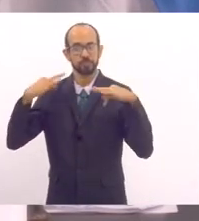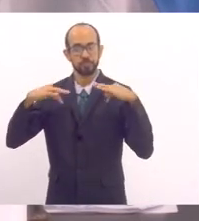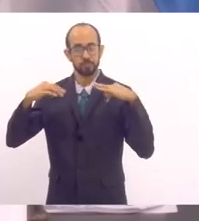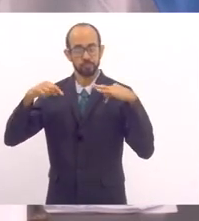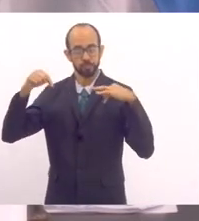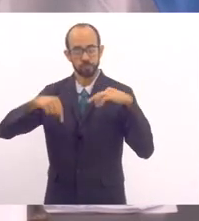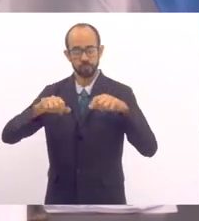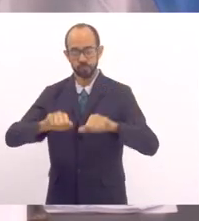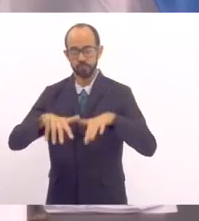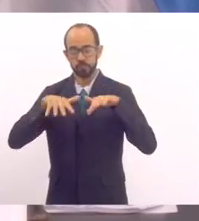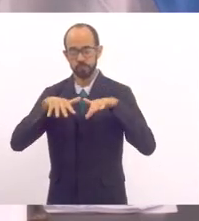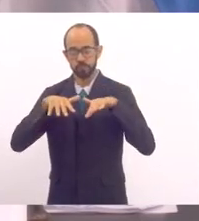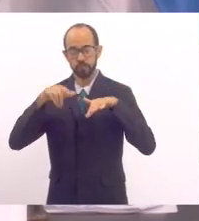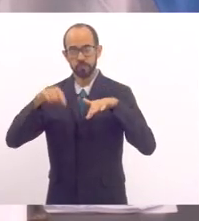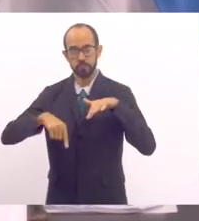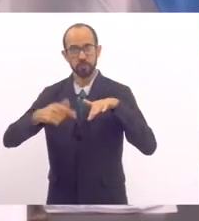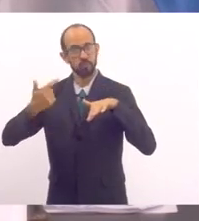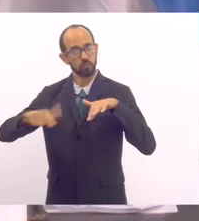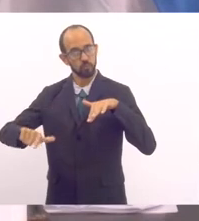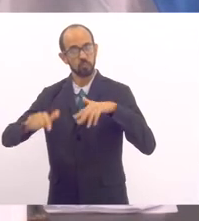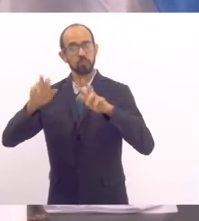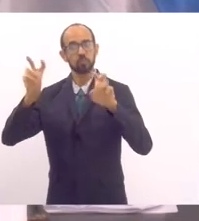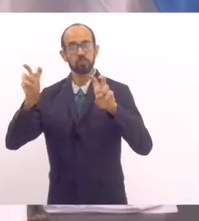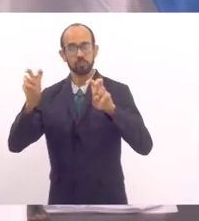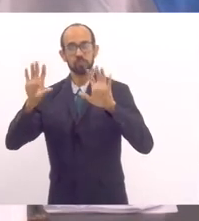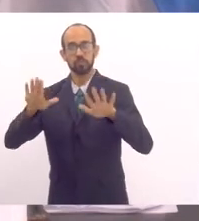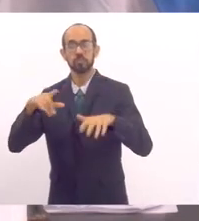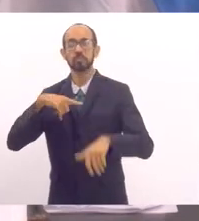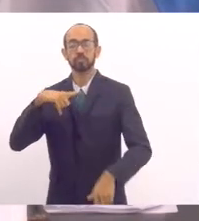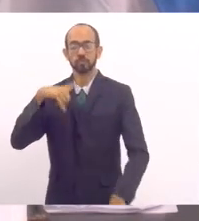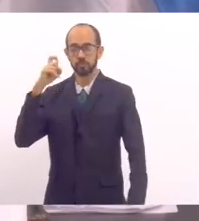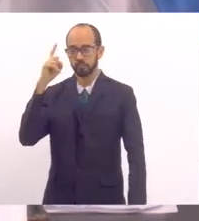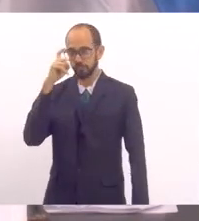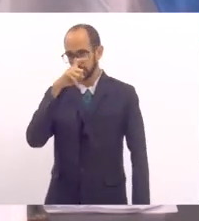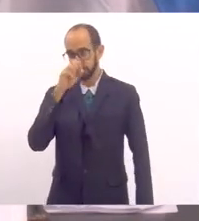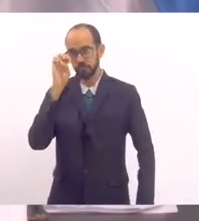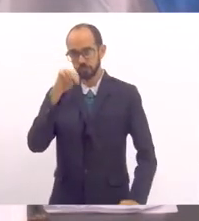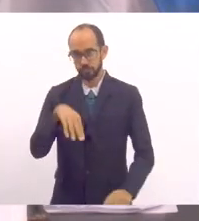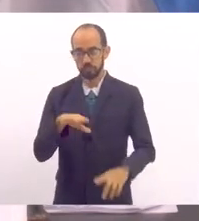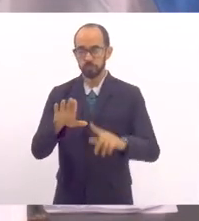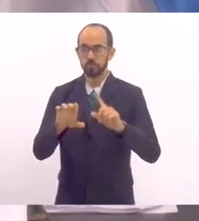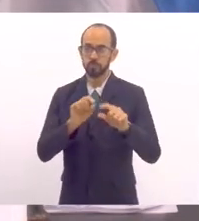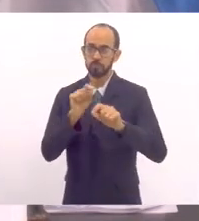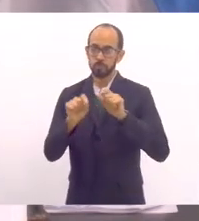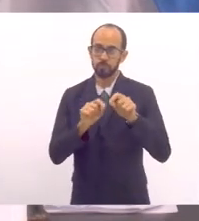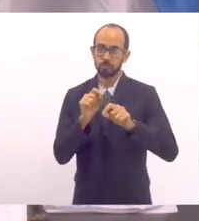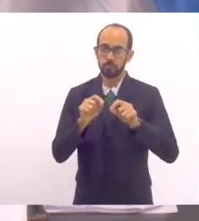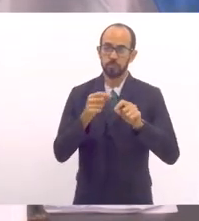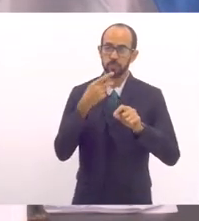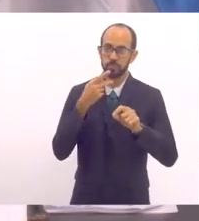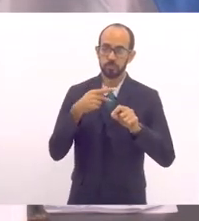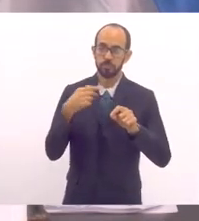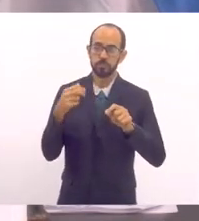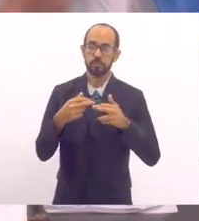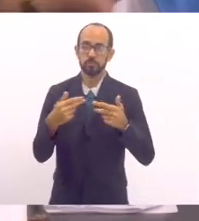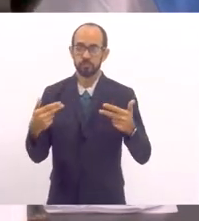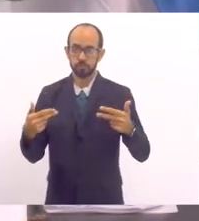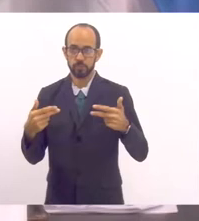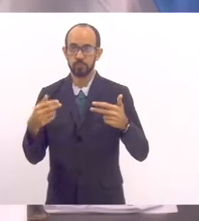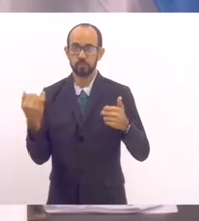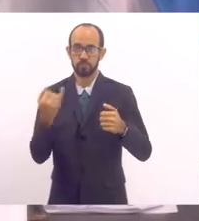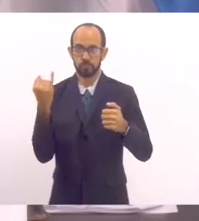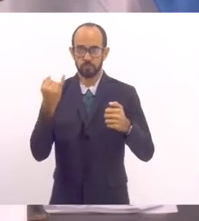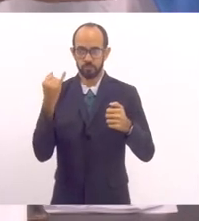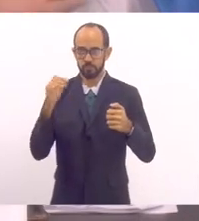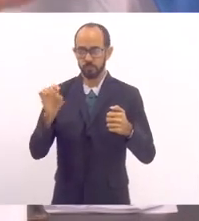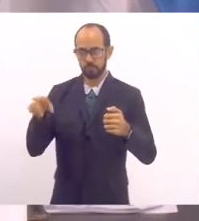encontro umas certas dificuldades, infelizmente, quanto presidente da comissão, para debater alguns assuntos importantes. Mas eu só quis